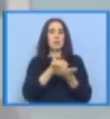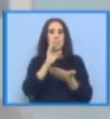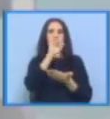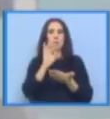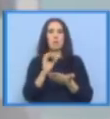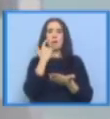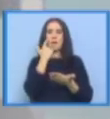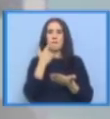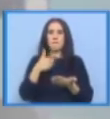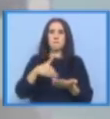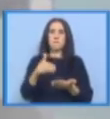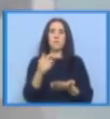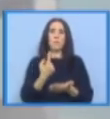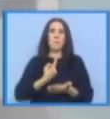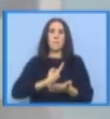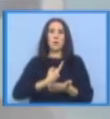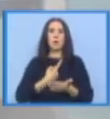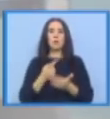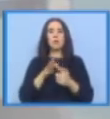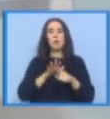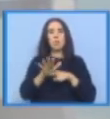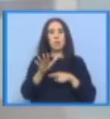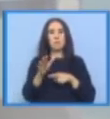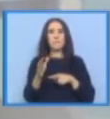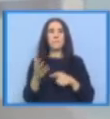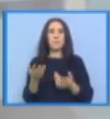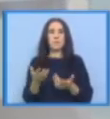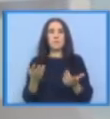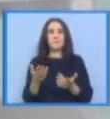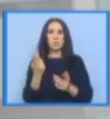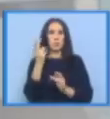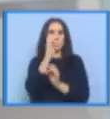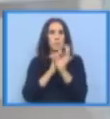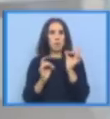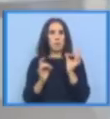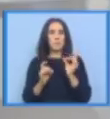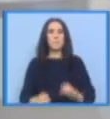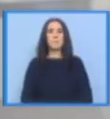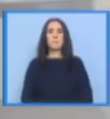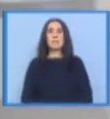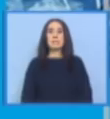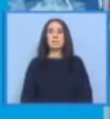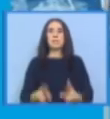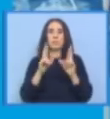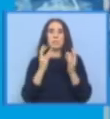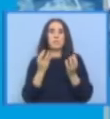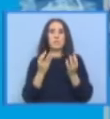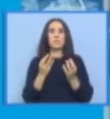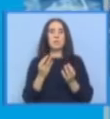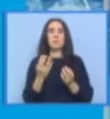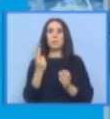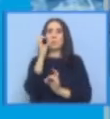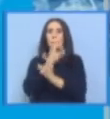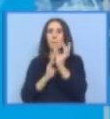peso e terão que ter, ou deverão ter repercussões na União Europeia, não é? Bem, esperemos que sim, e que sobretudo não fique na